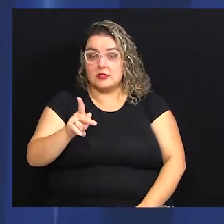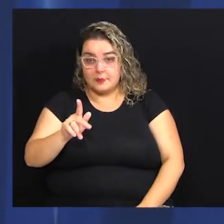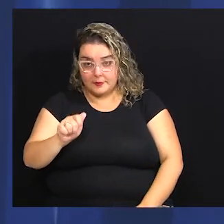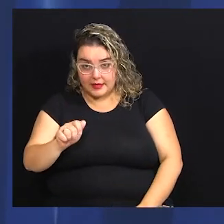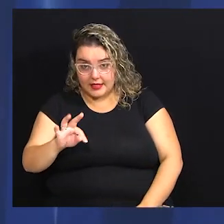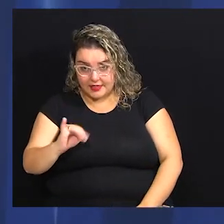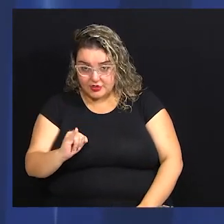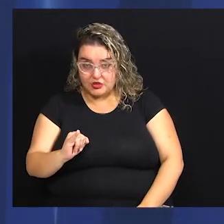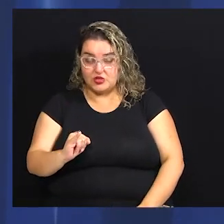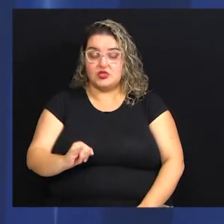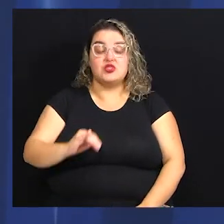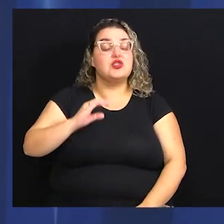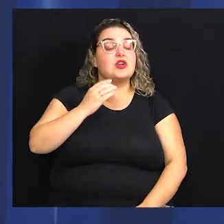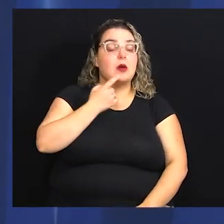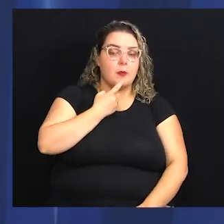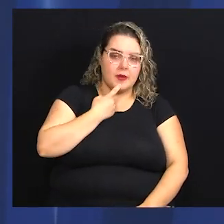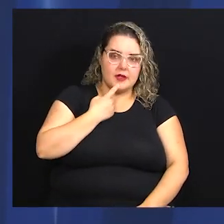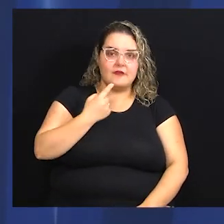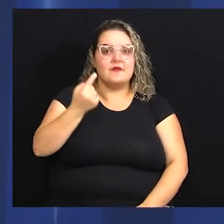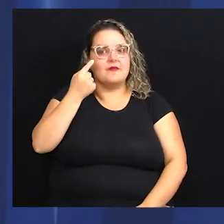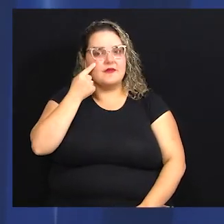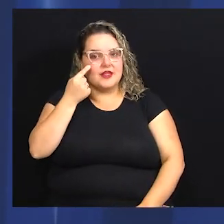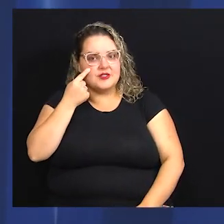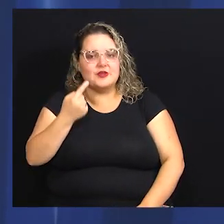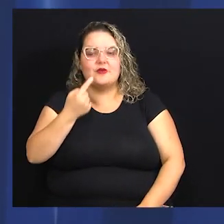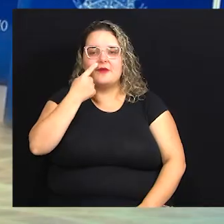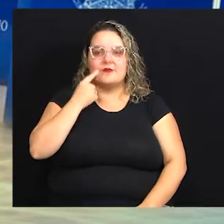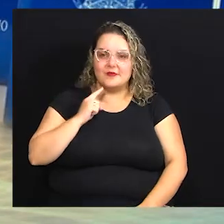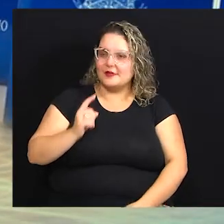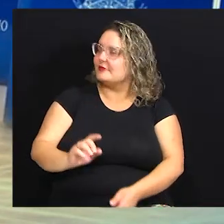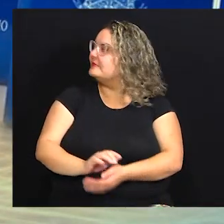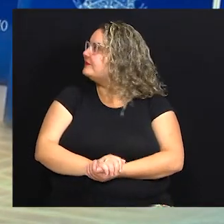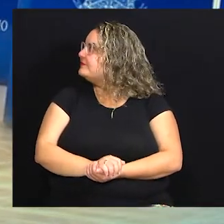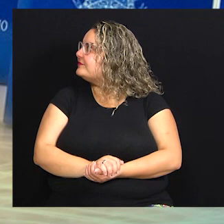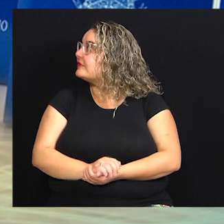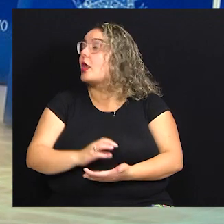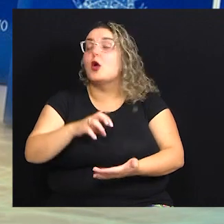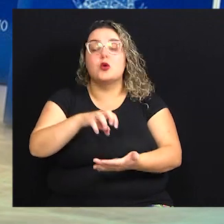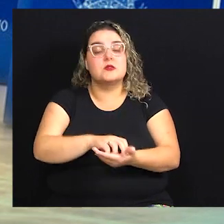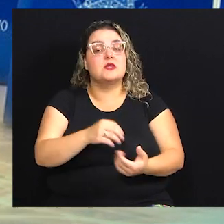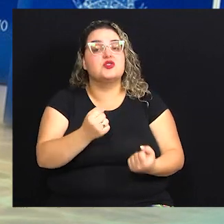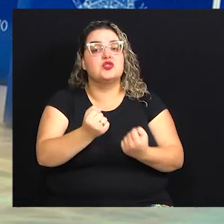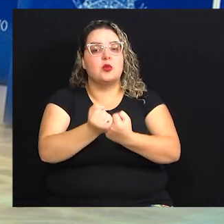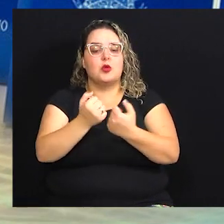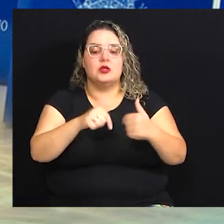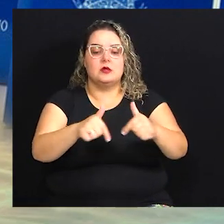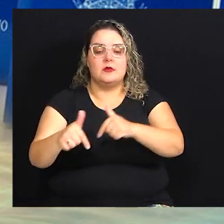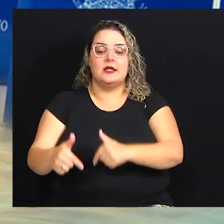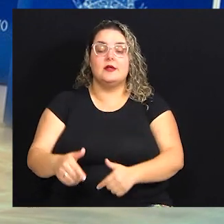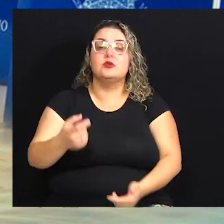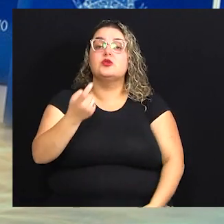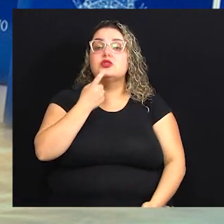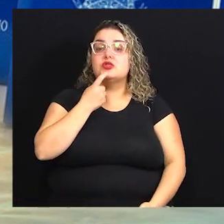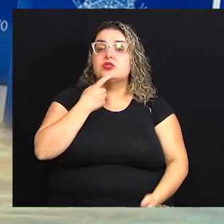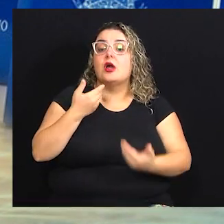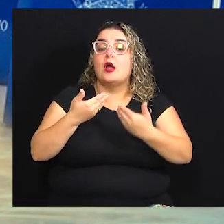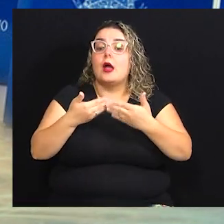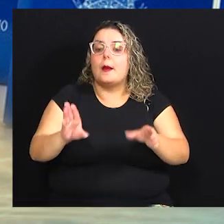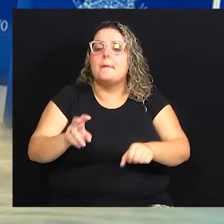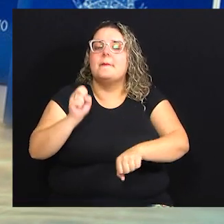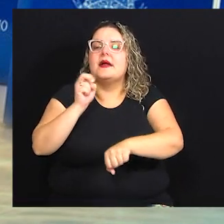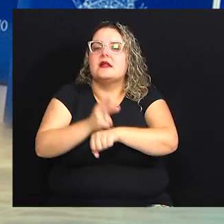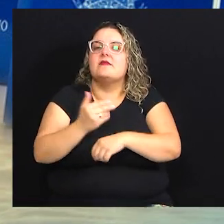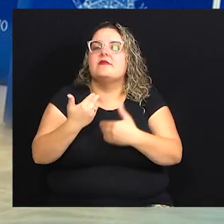CEPAT Campinas. Confira as informações com a Viviane Novaes. O Centro de Apoio ao Trabalhador de Campinas está com